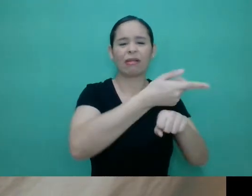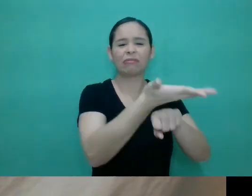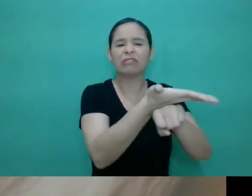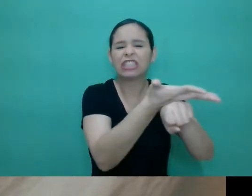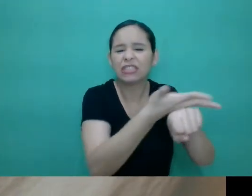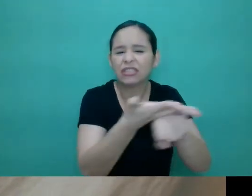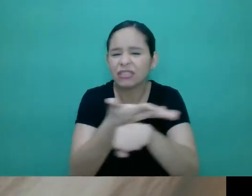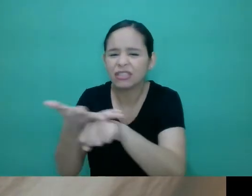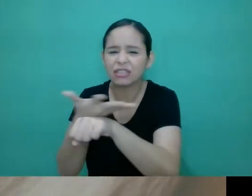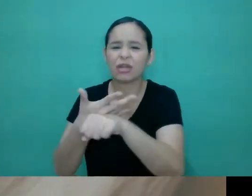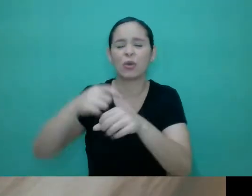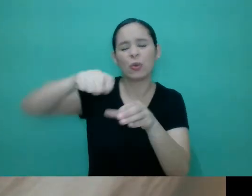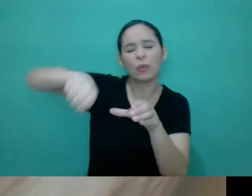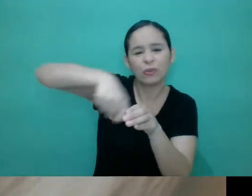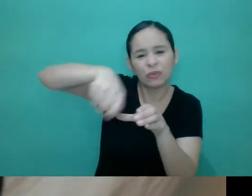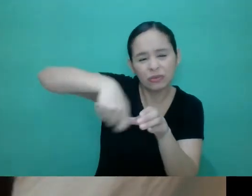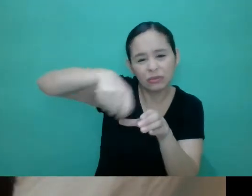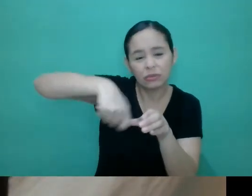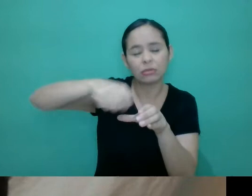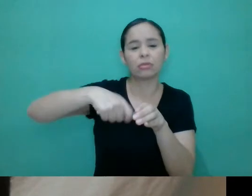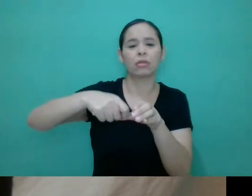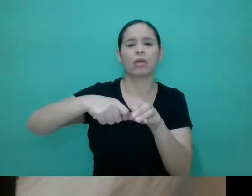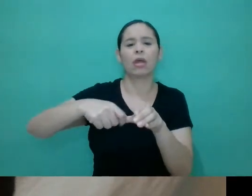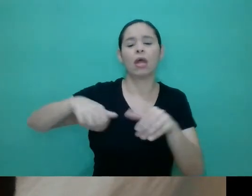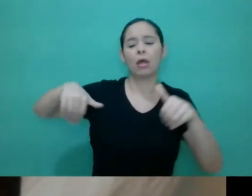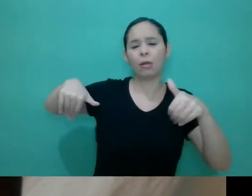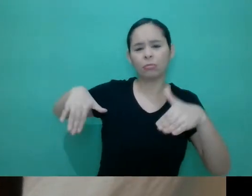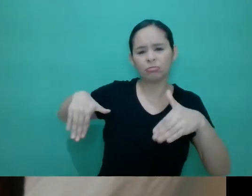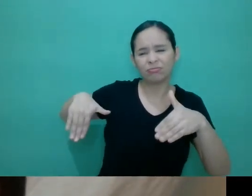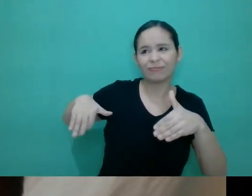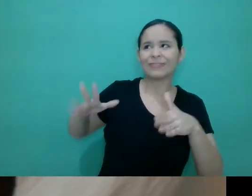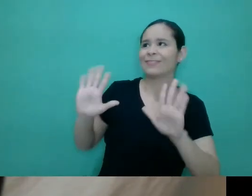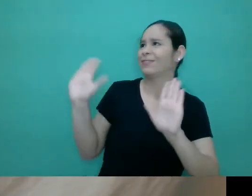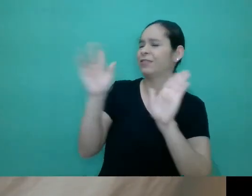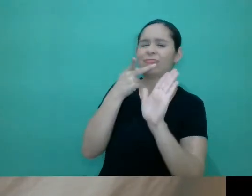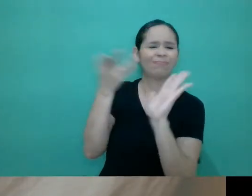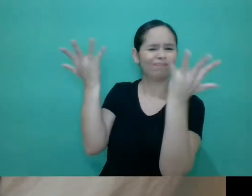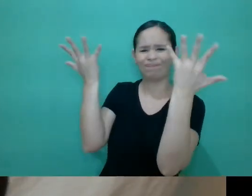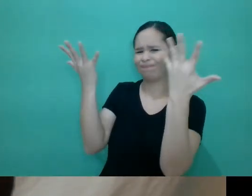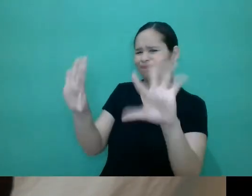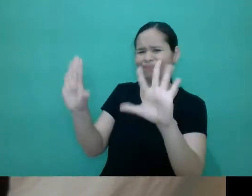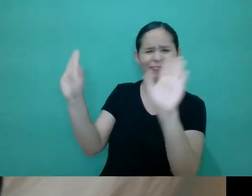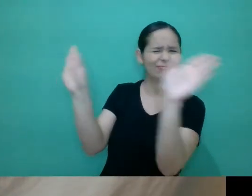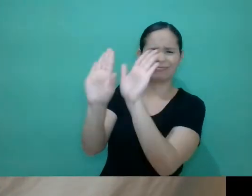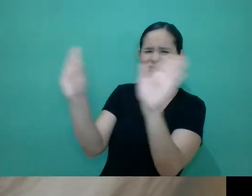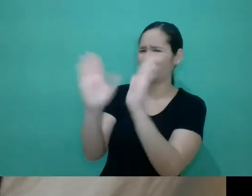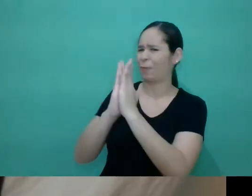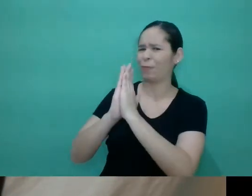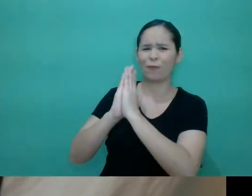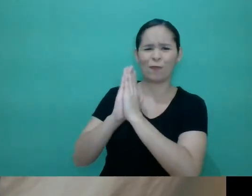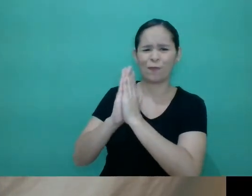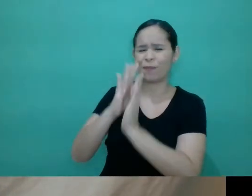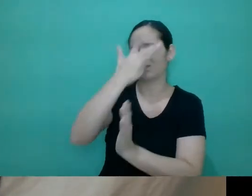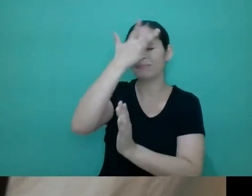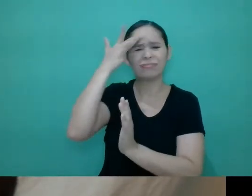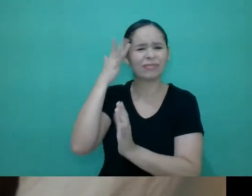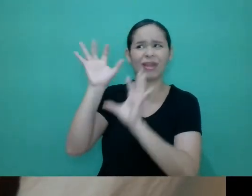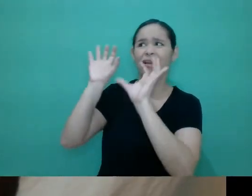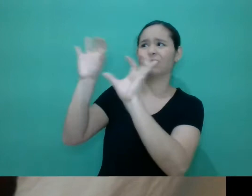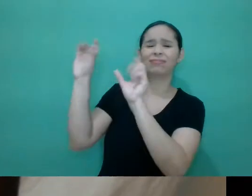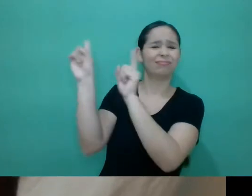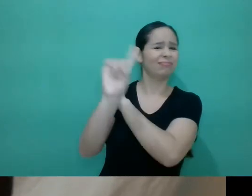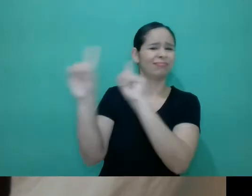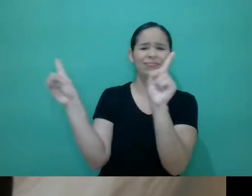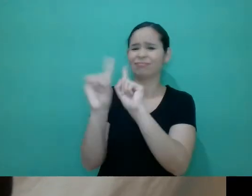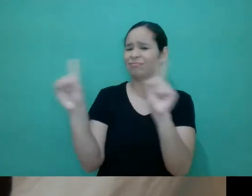caseiros, cozinheiros. E os guianenses com certeza combateram isso, né? O documento deixa isso claro,